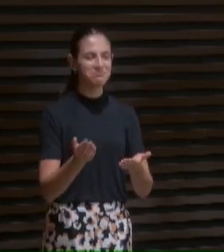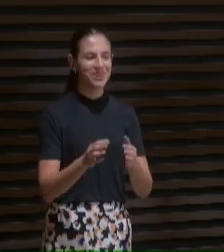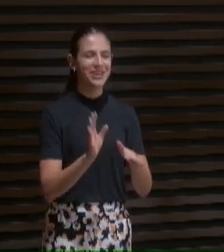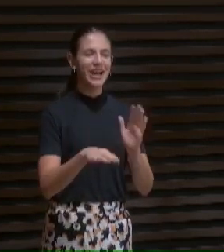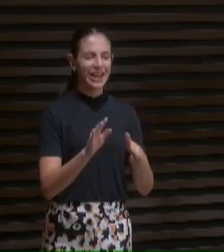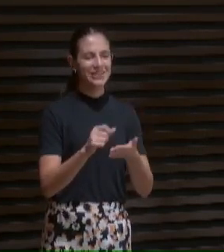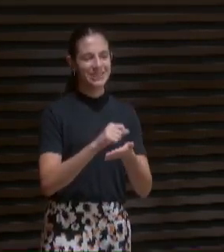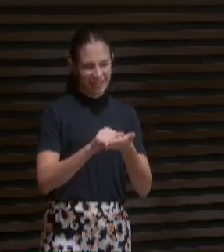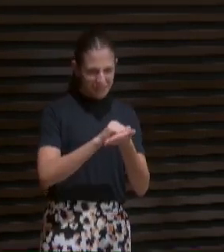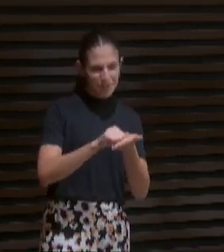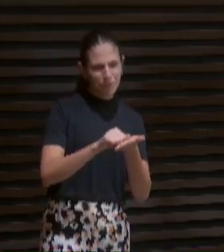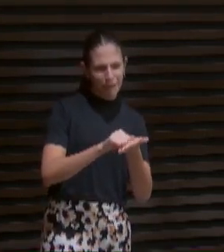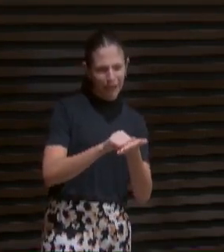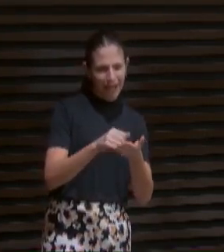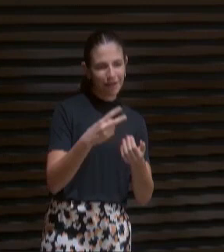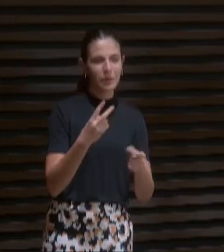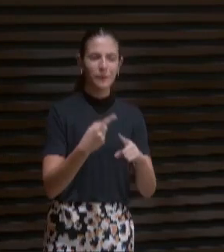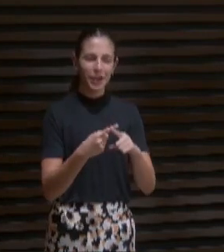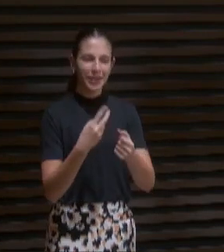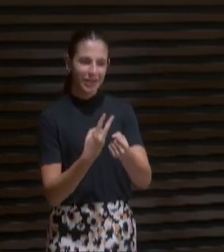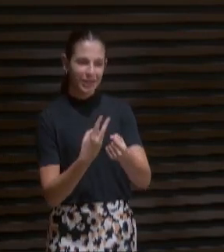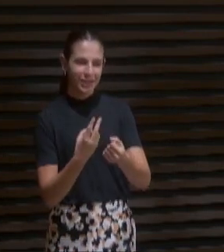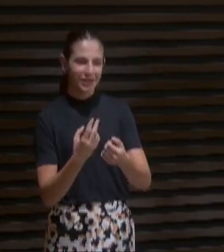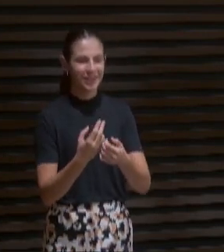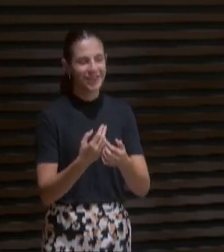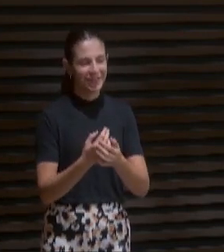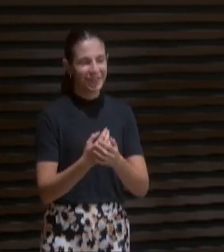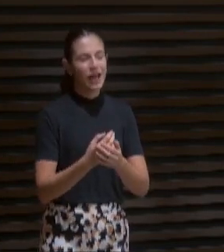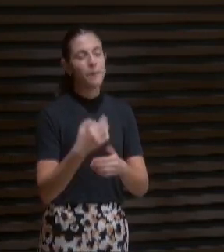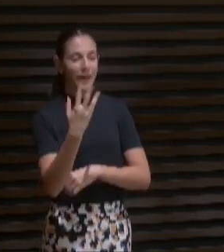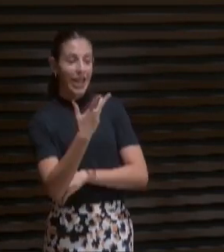certeza. Redenção se escreve a sangue,